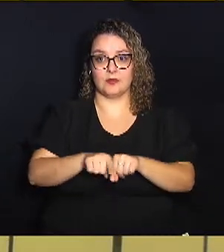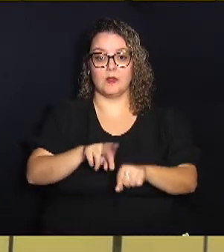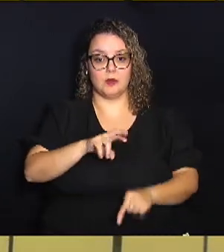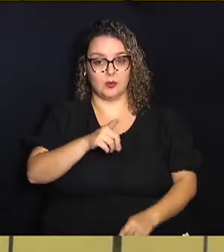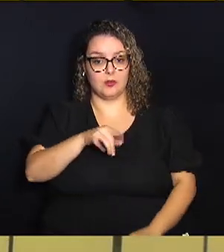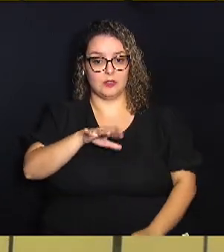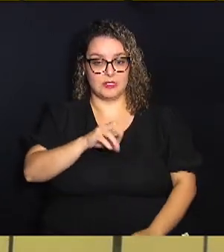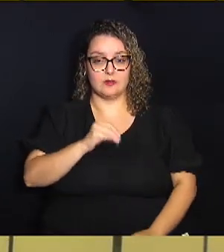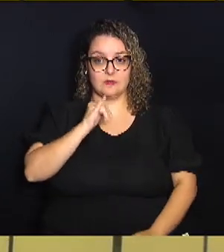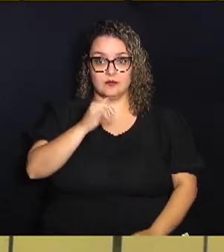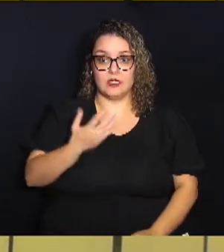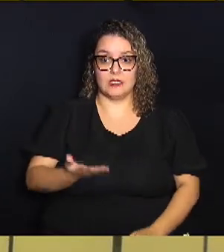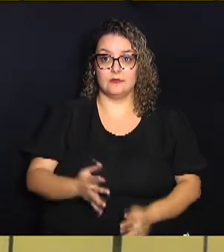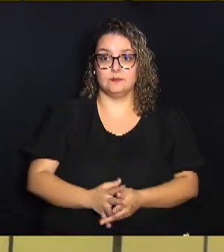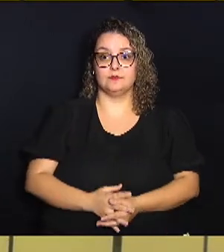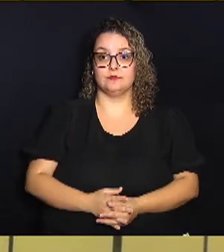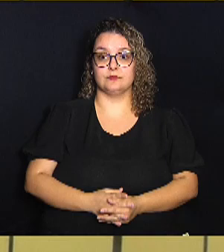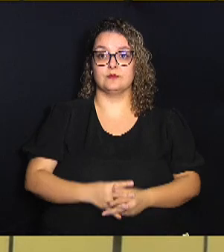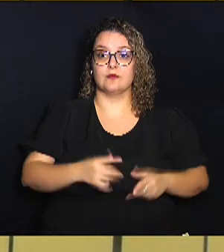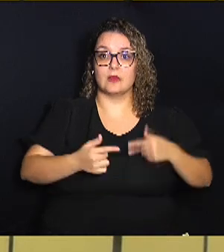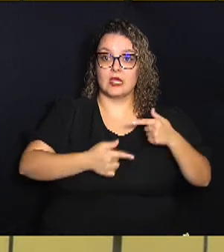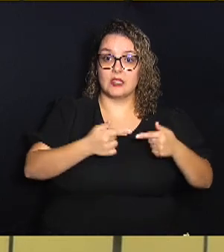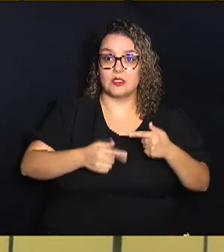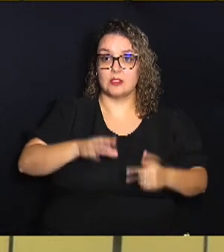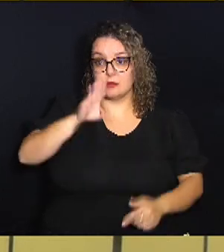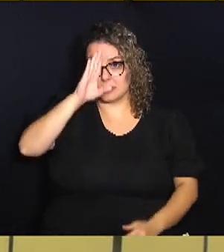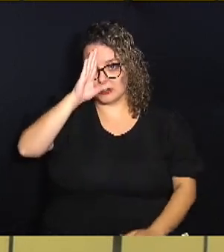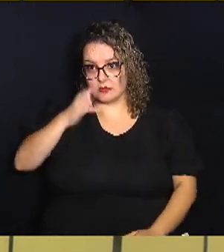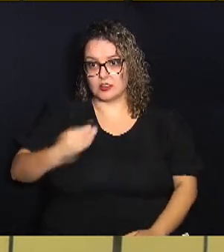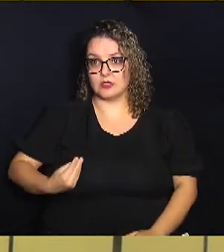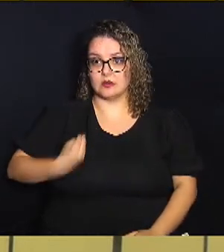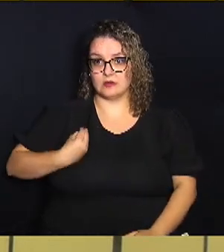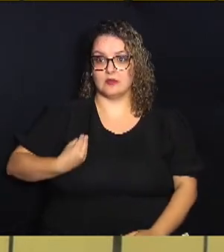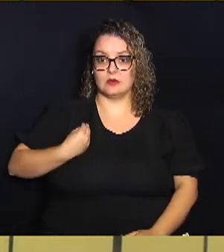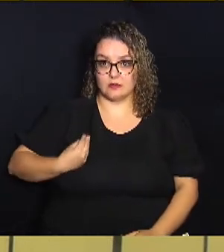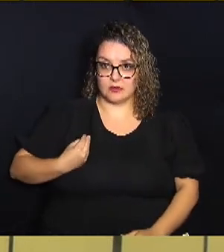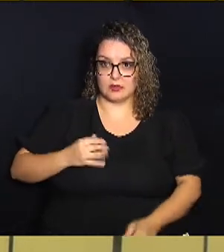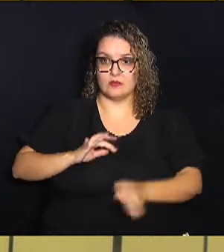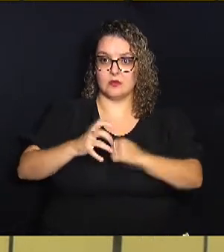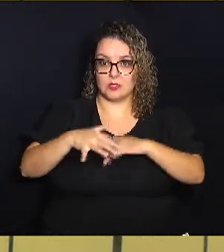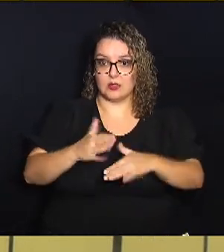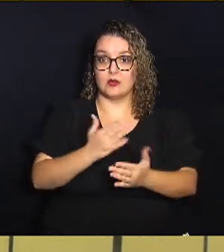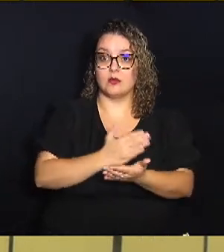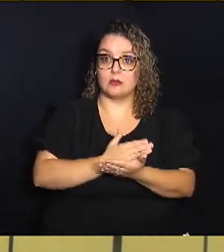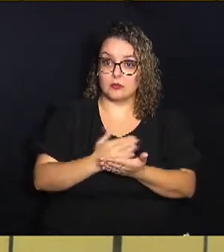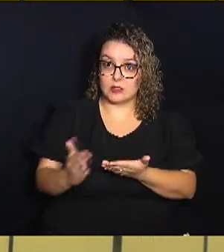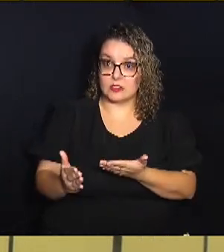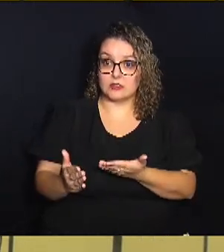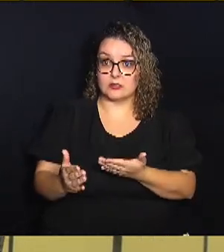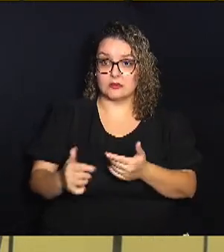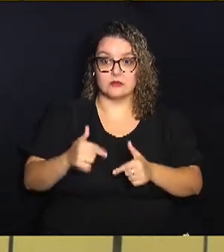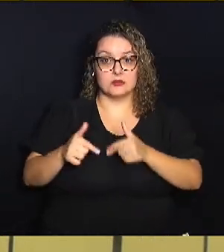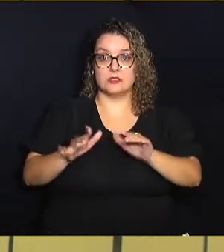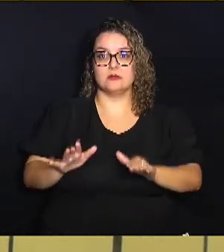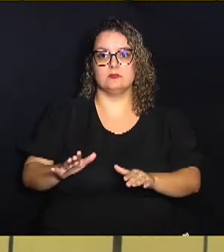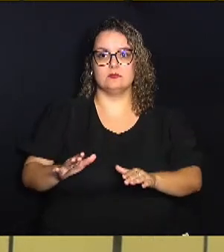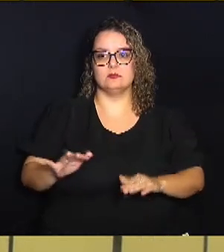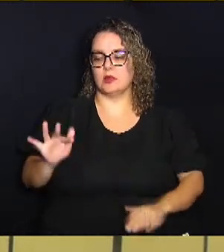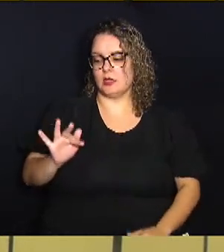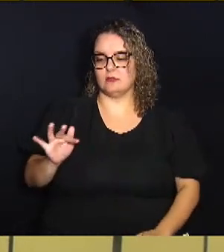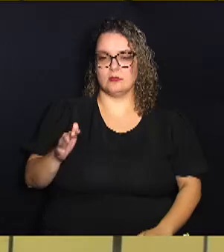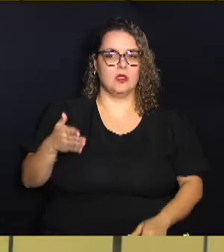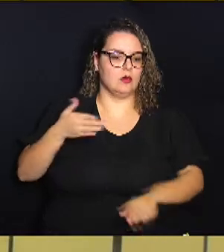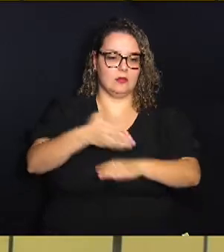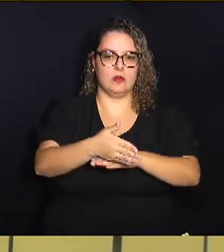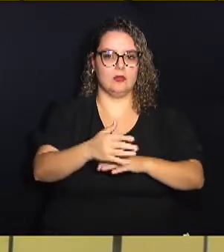vez colocou isso, a geração que principalmente viveu a pandemia, ela começou realmente a trabalhar, saiu da faculdade e foi para